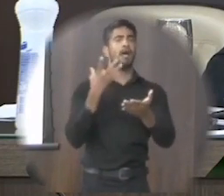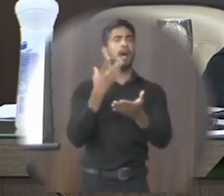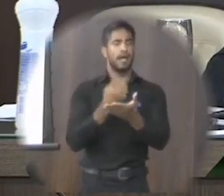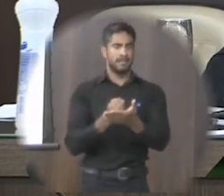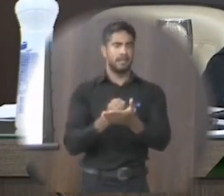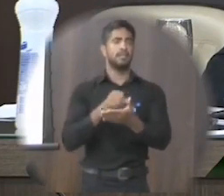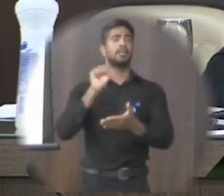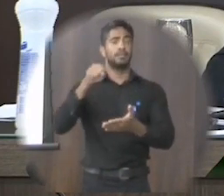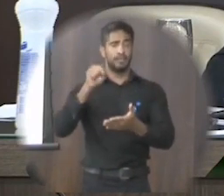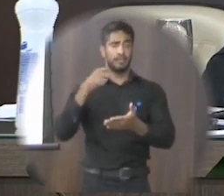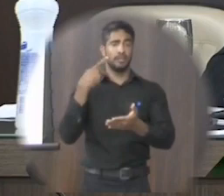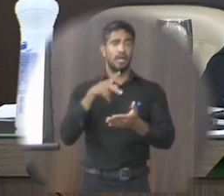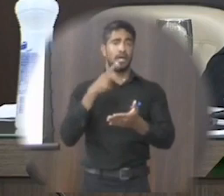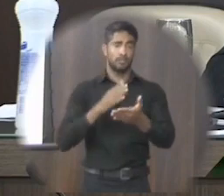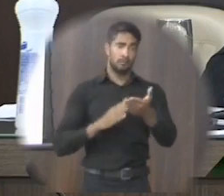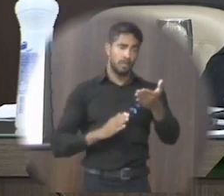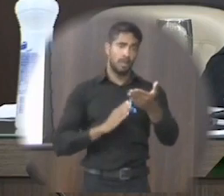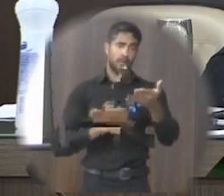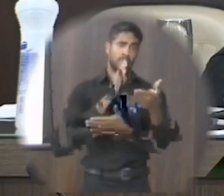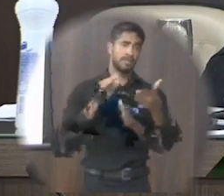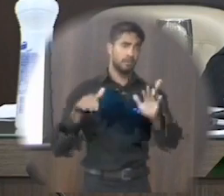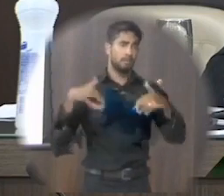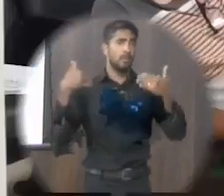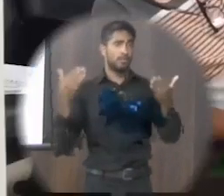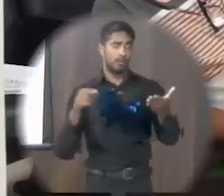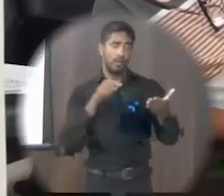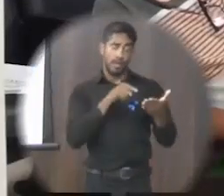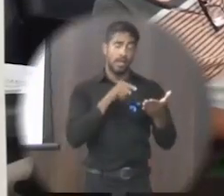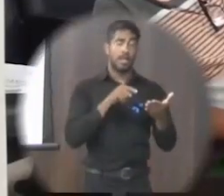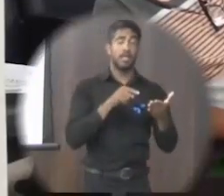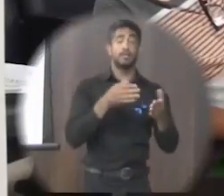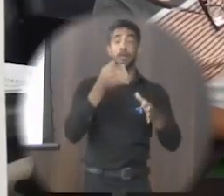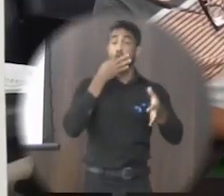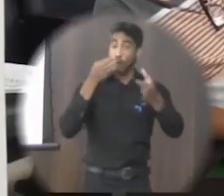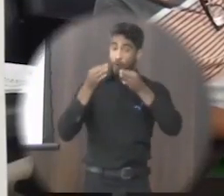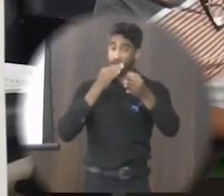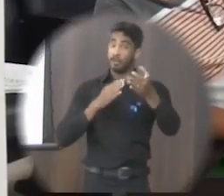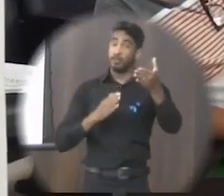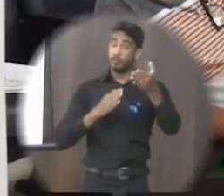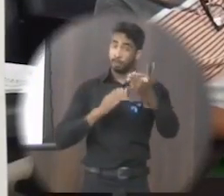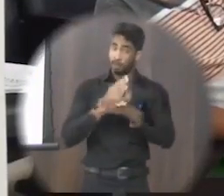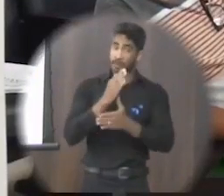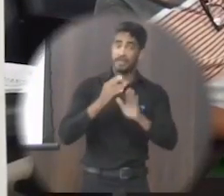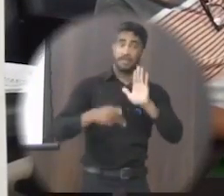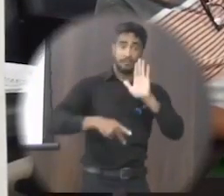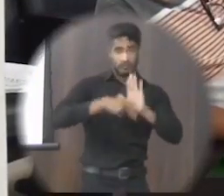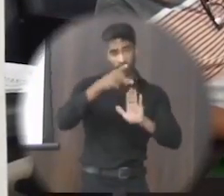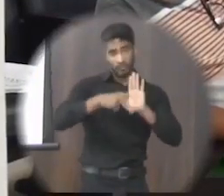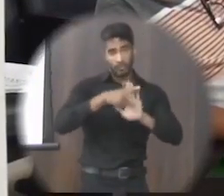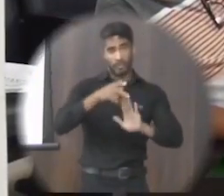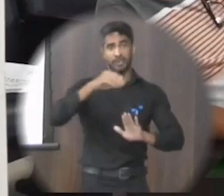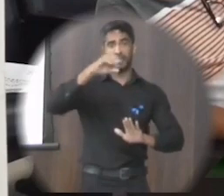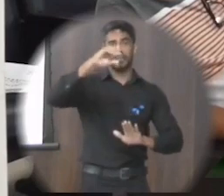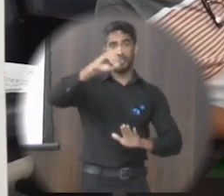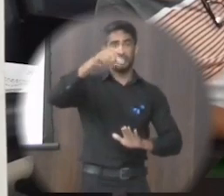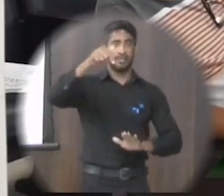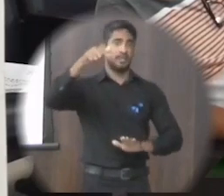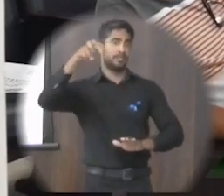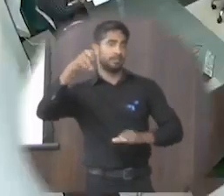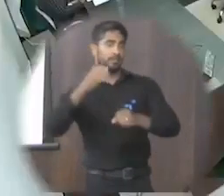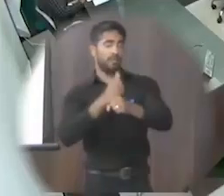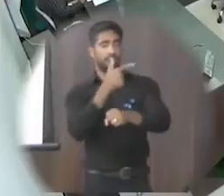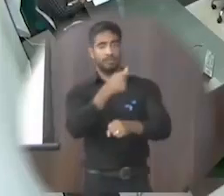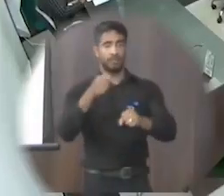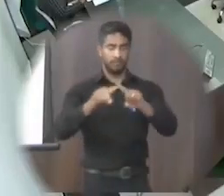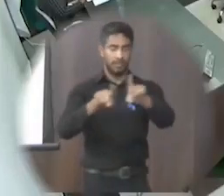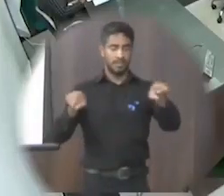sua aprovação. Conclusão. Em face do exposto, opinamos pela aprovação do projeto de lei 075-2021.